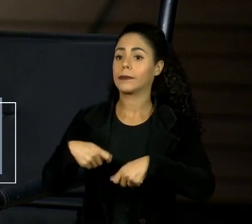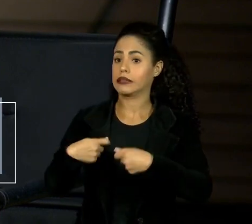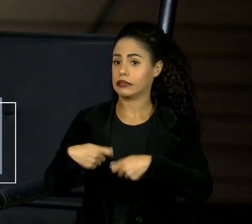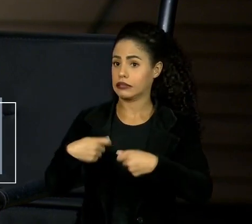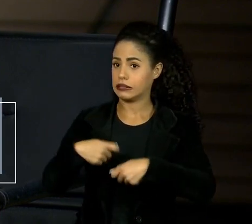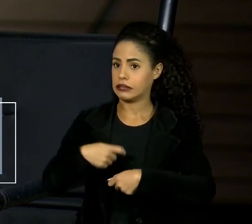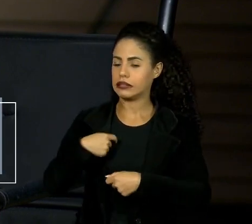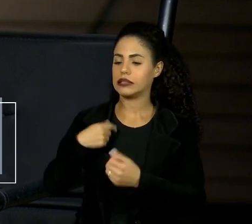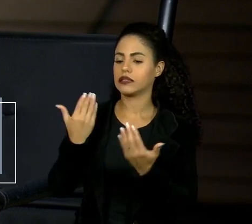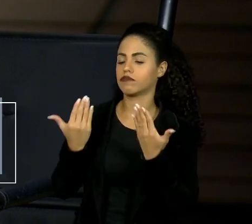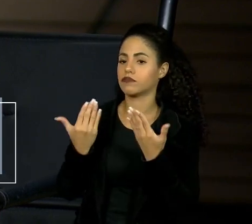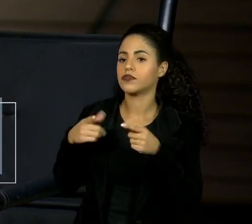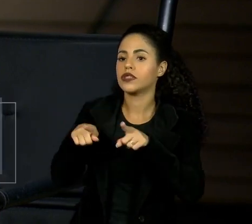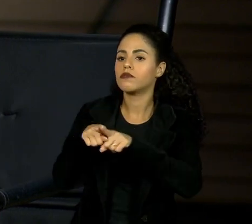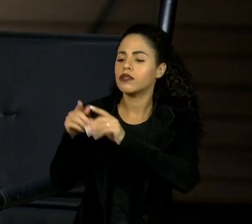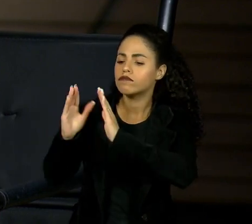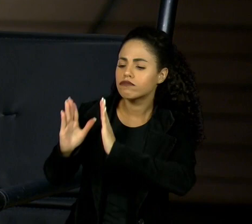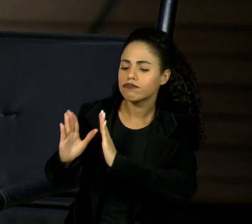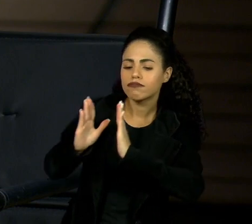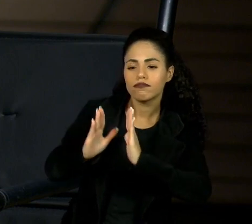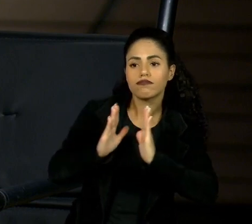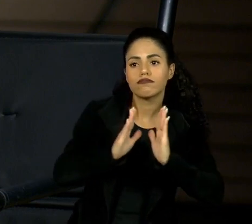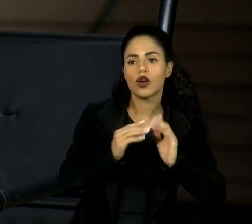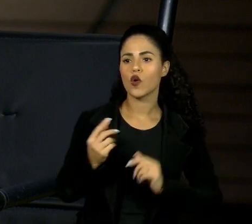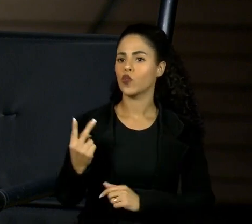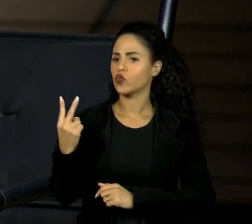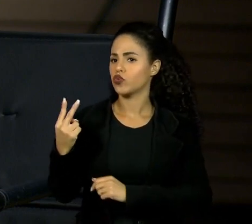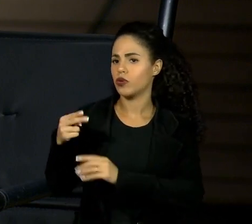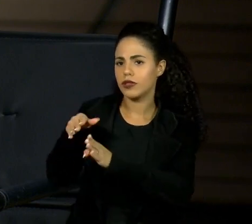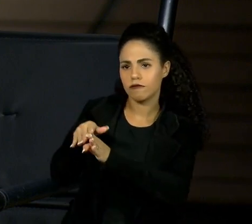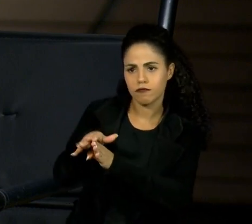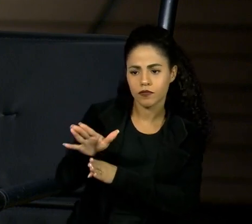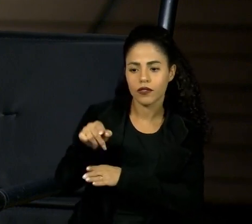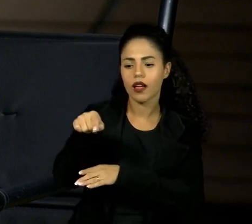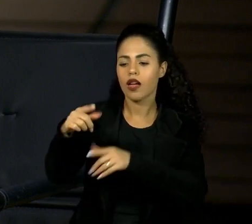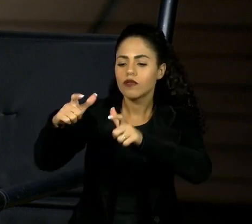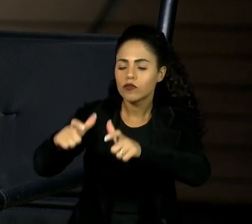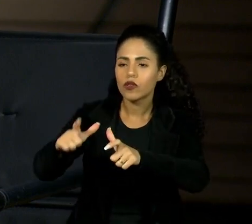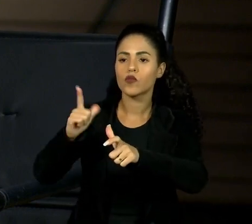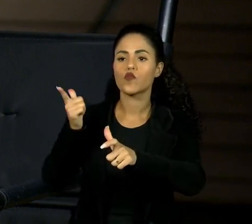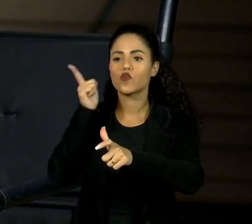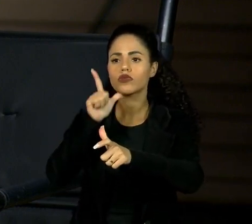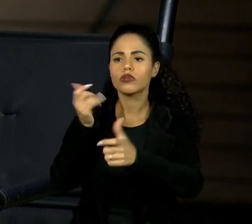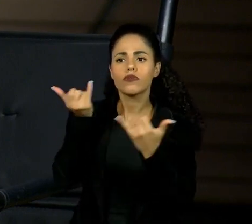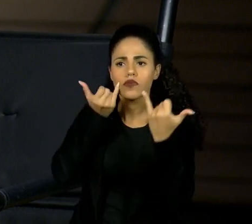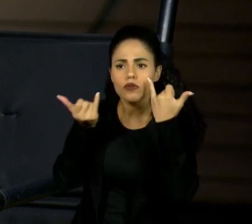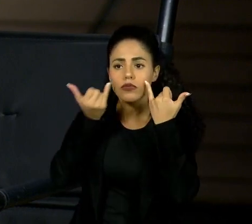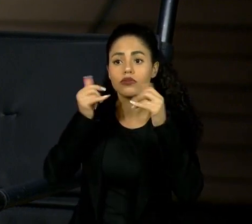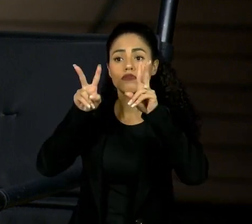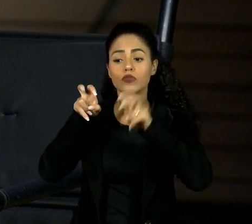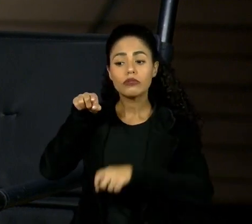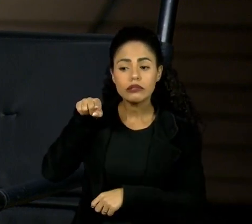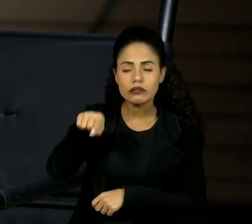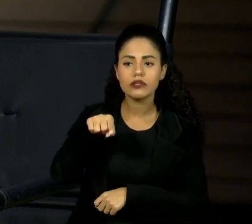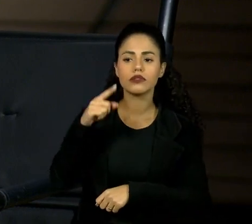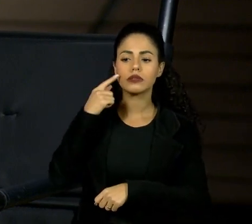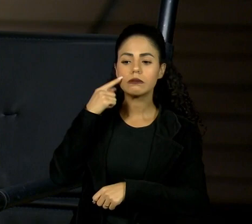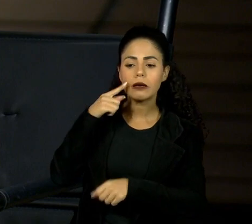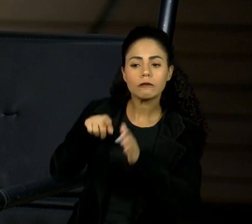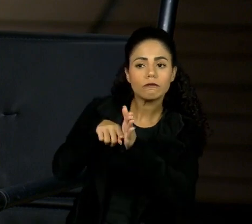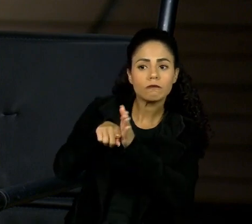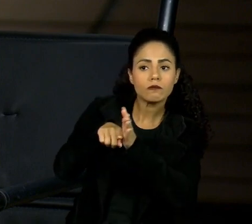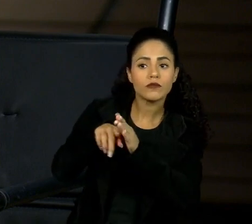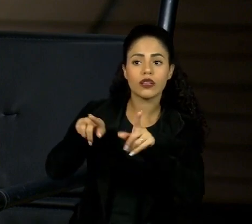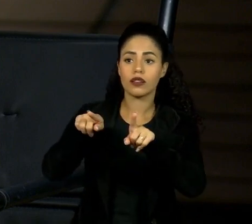tudo esteja bem estabelecido, e foi o que você falou. Eles estão muito bem orientados pela clínica, buscar informação em relação a isso também. Mas